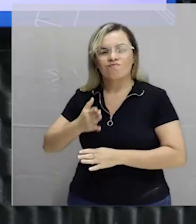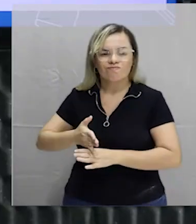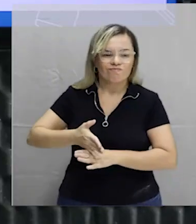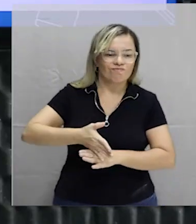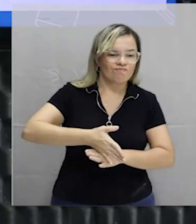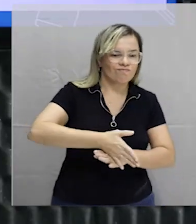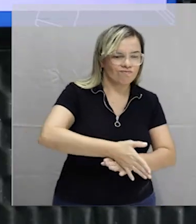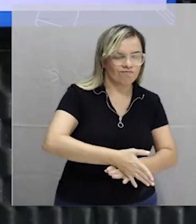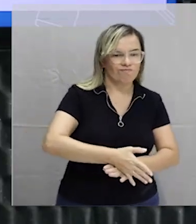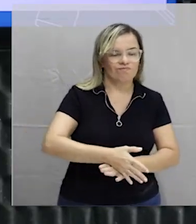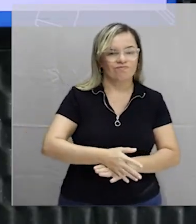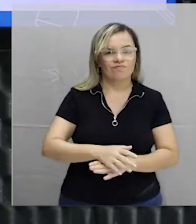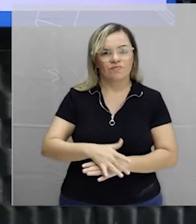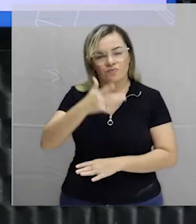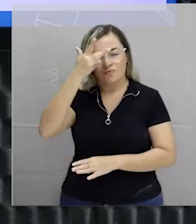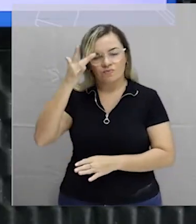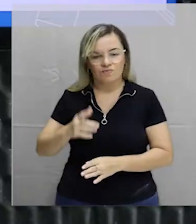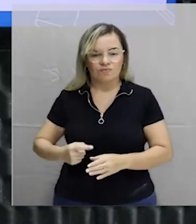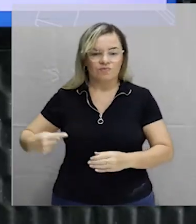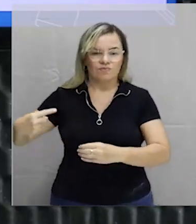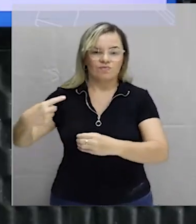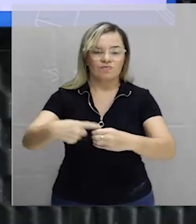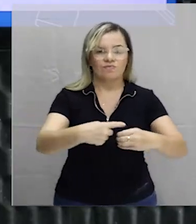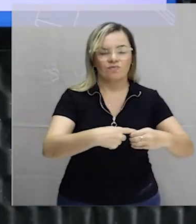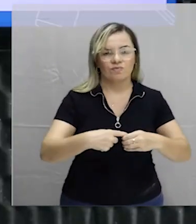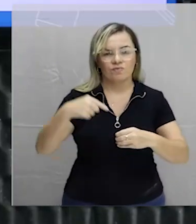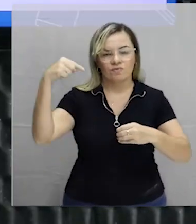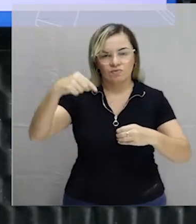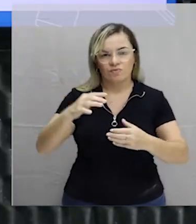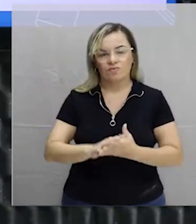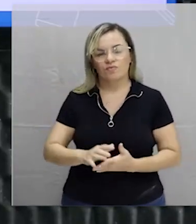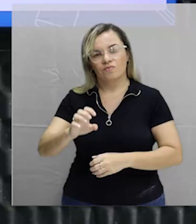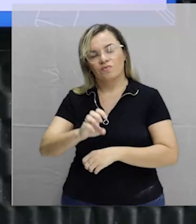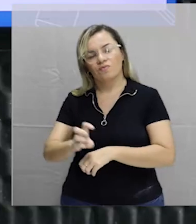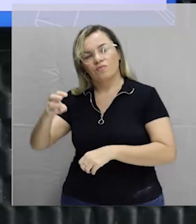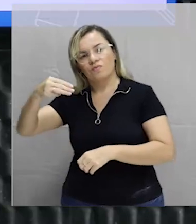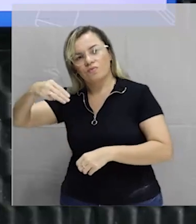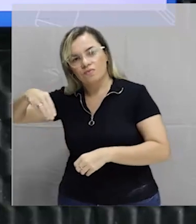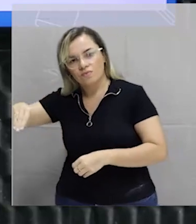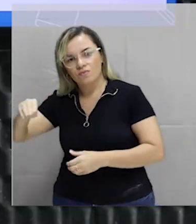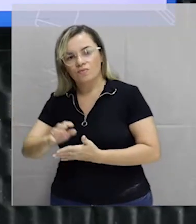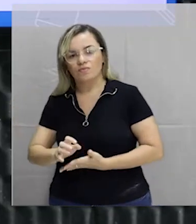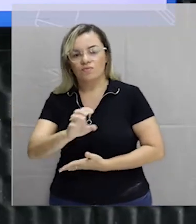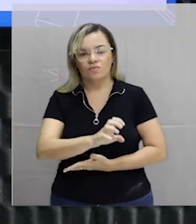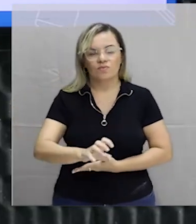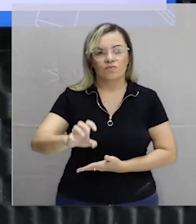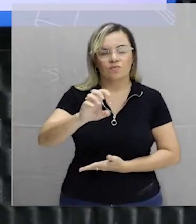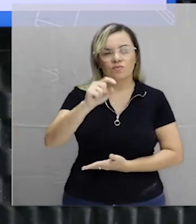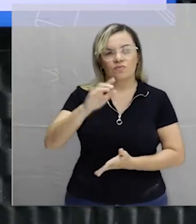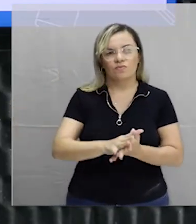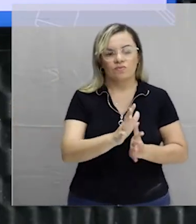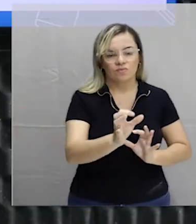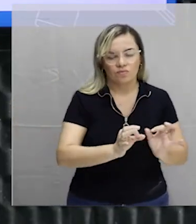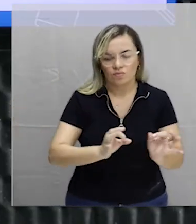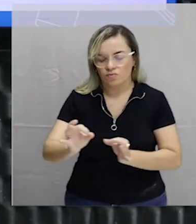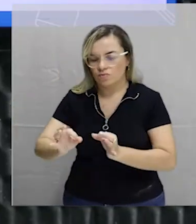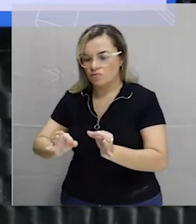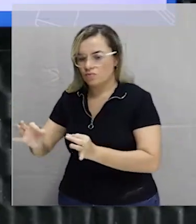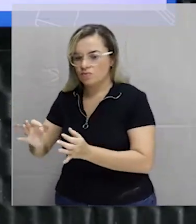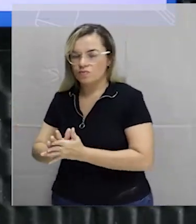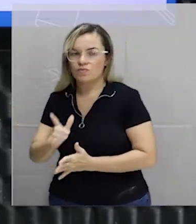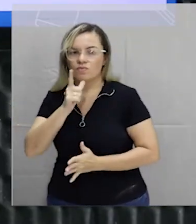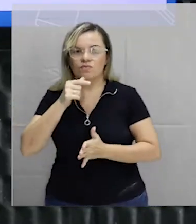penetraram basicamente no interior dessa capitania, expedições organizadas em direção